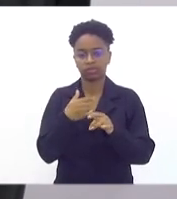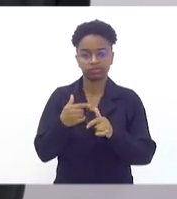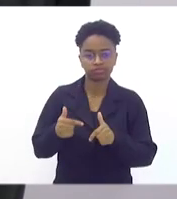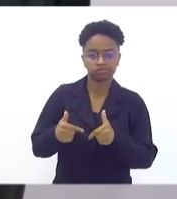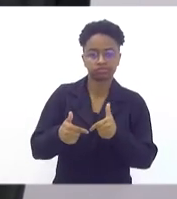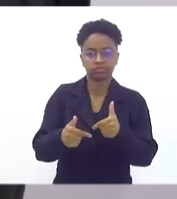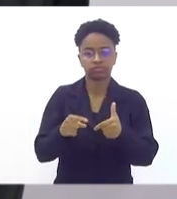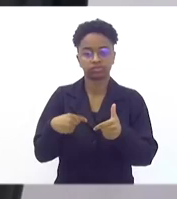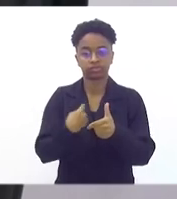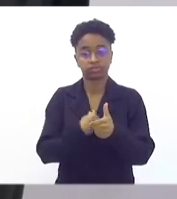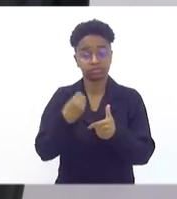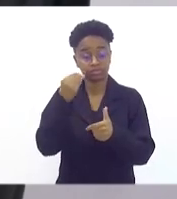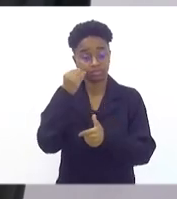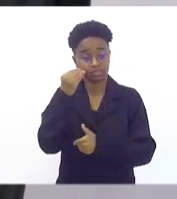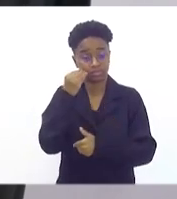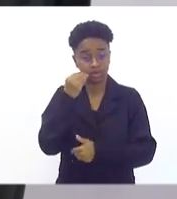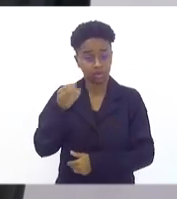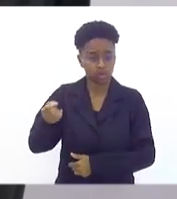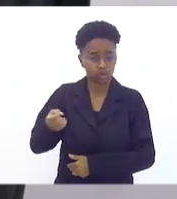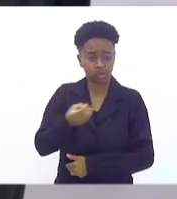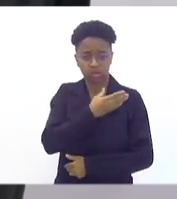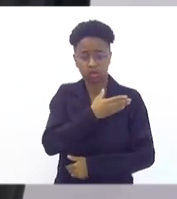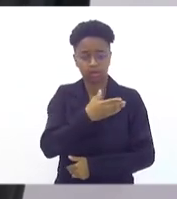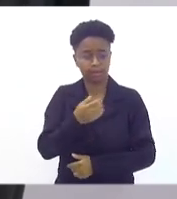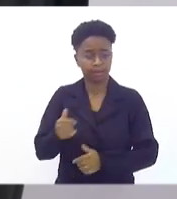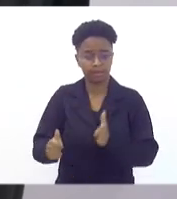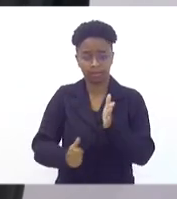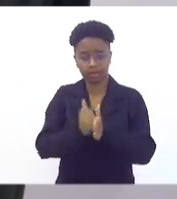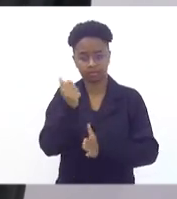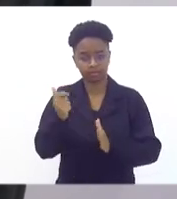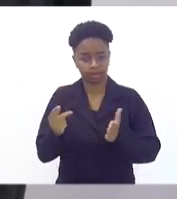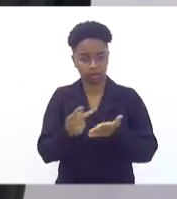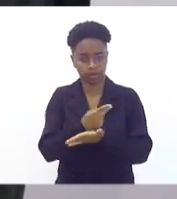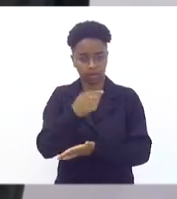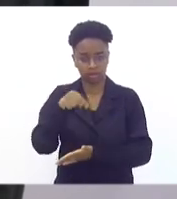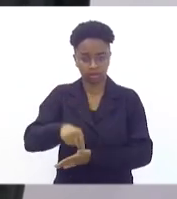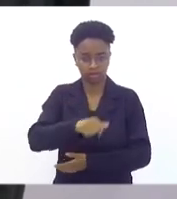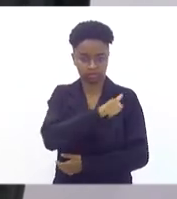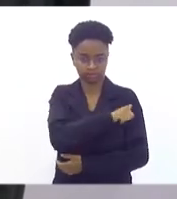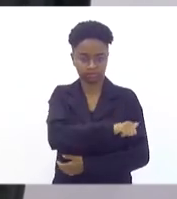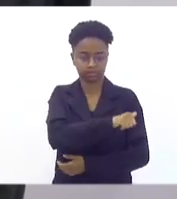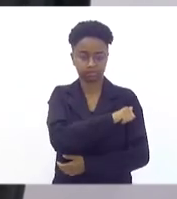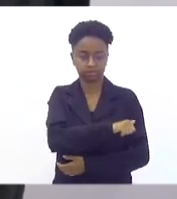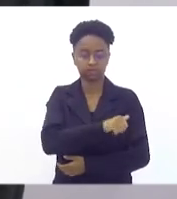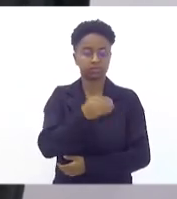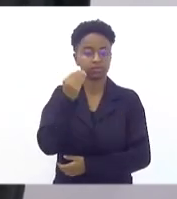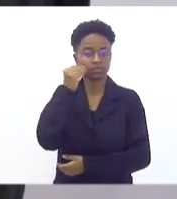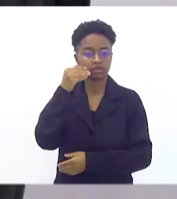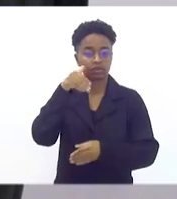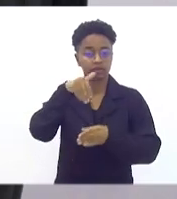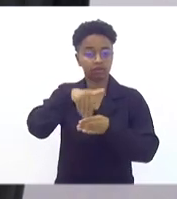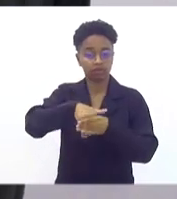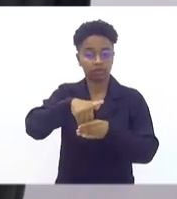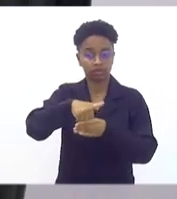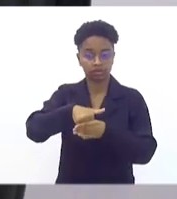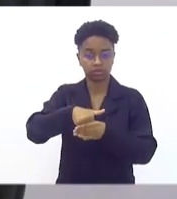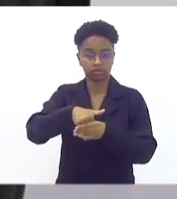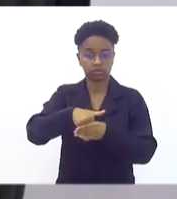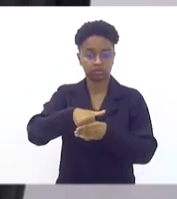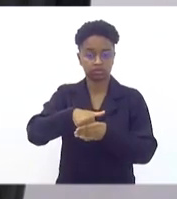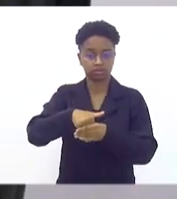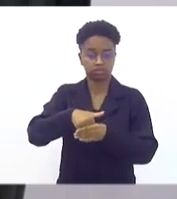realizar talvez de forma inédita nas histórias das agências no estado do Rio de Janeiro uma eleição que não tem